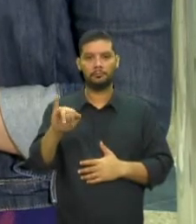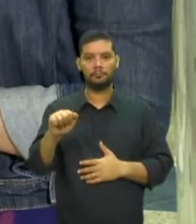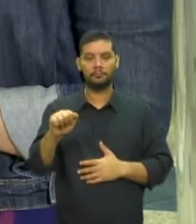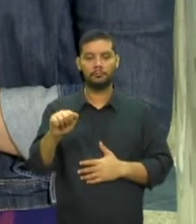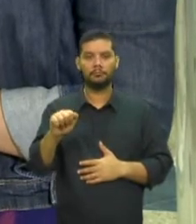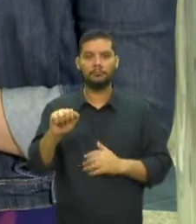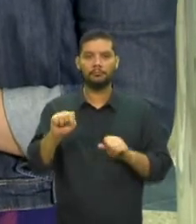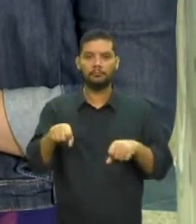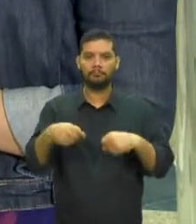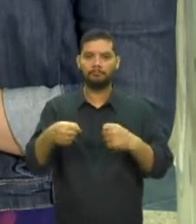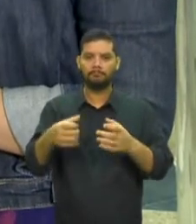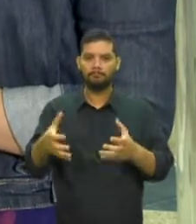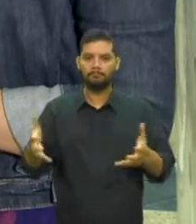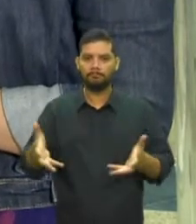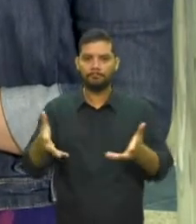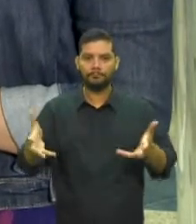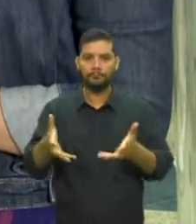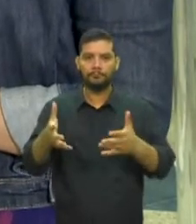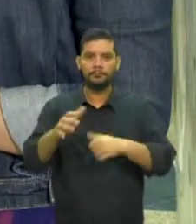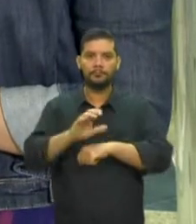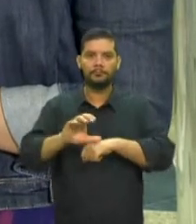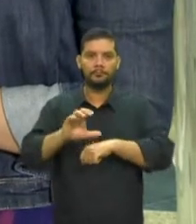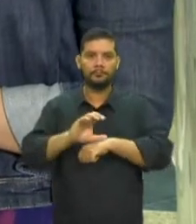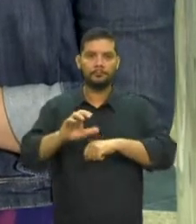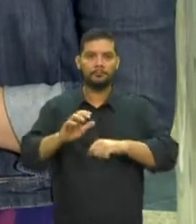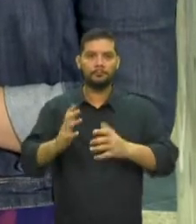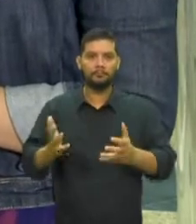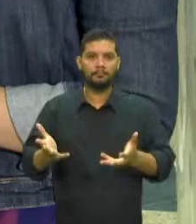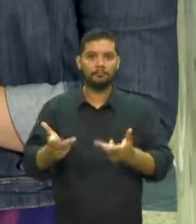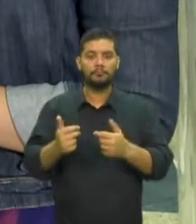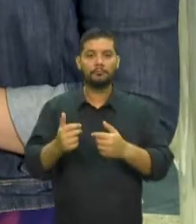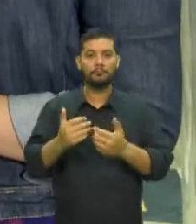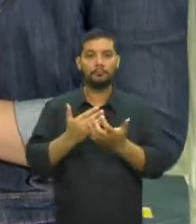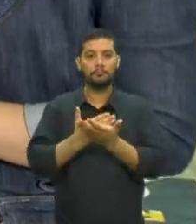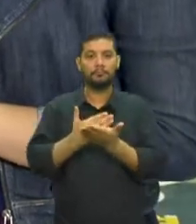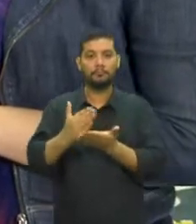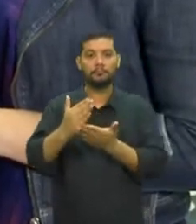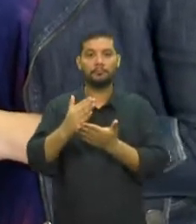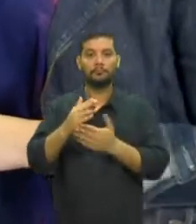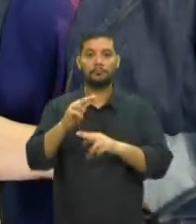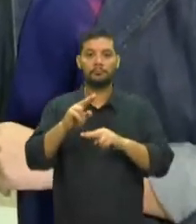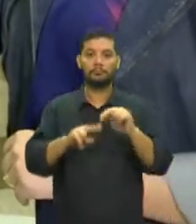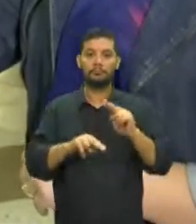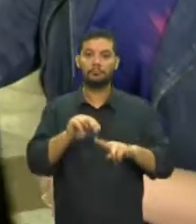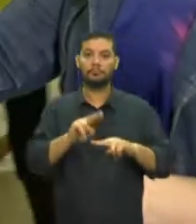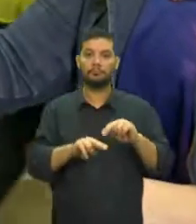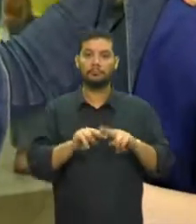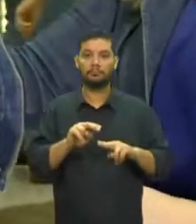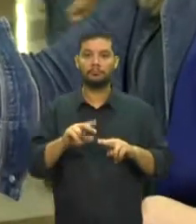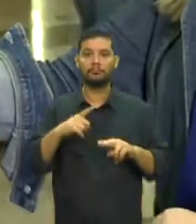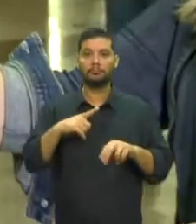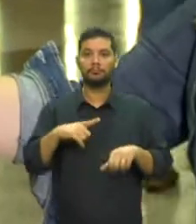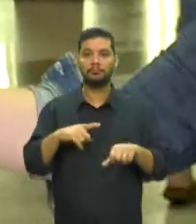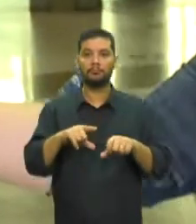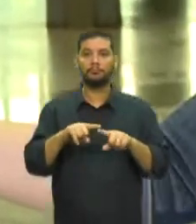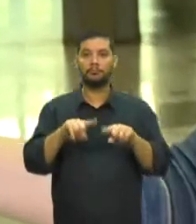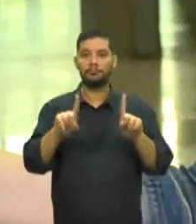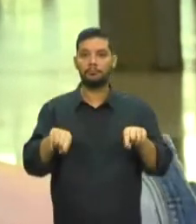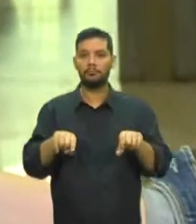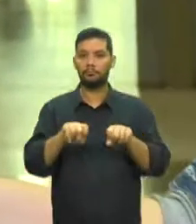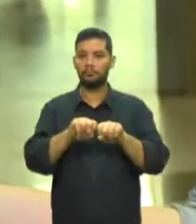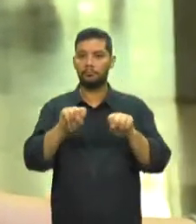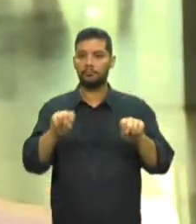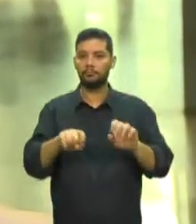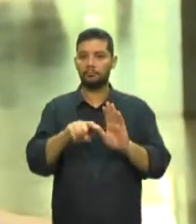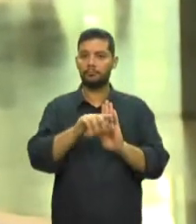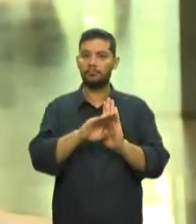da qualificação. A escola foi lançada em junho, ela tem uma programação sistemática de cursos, ela